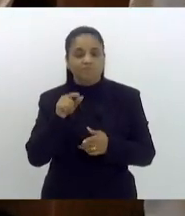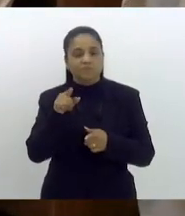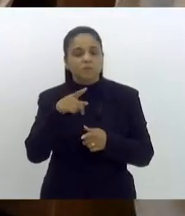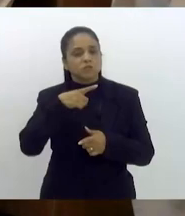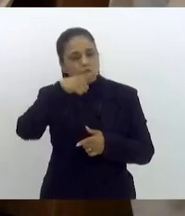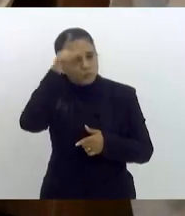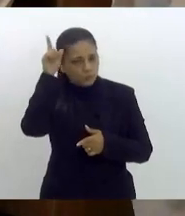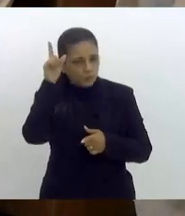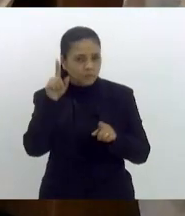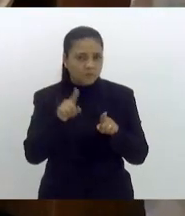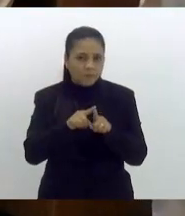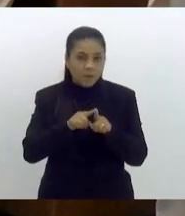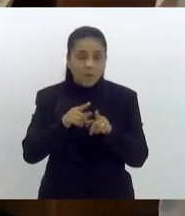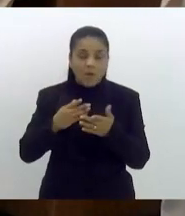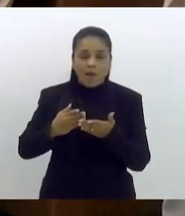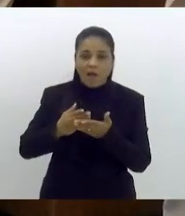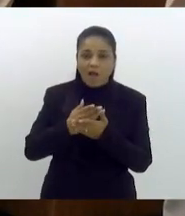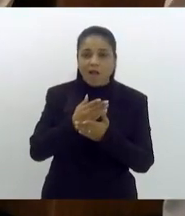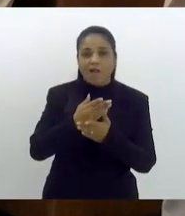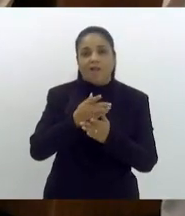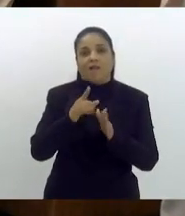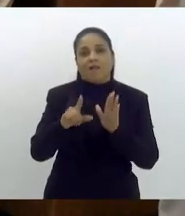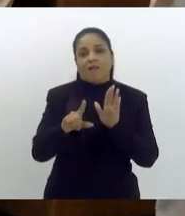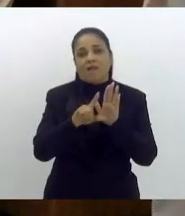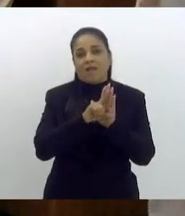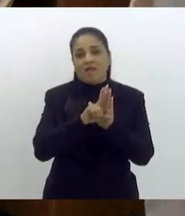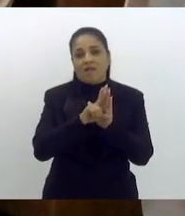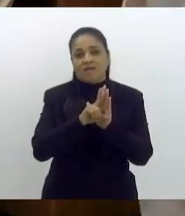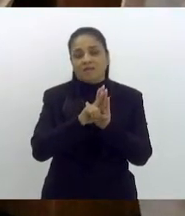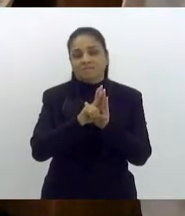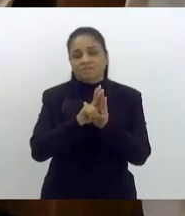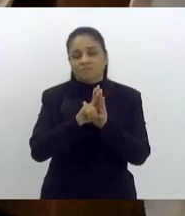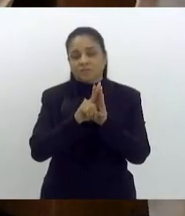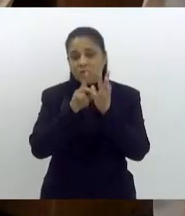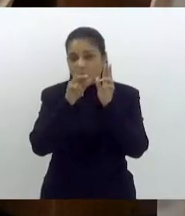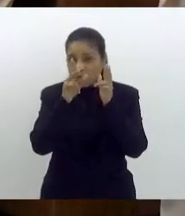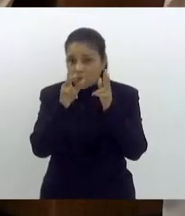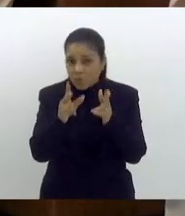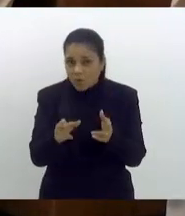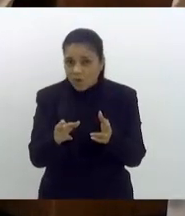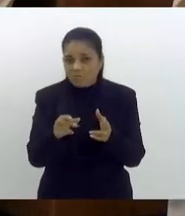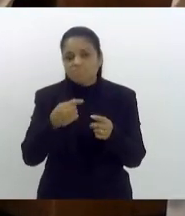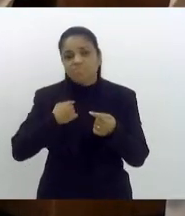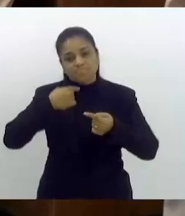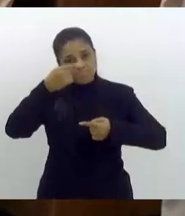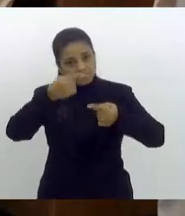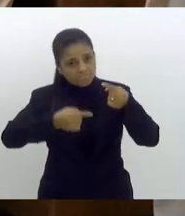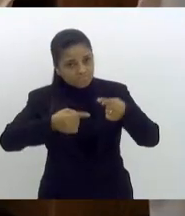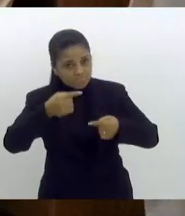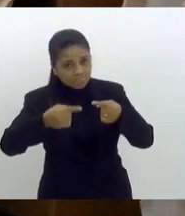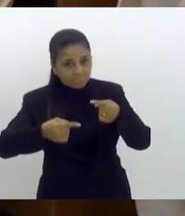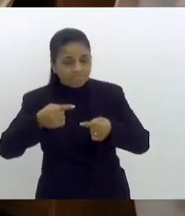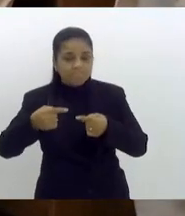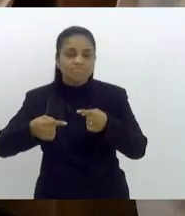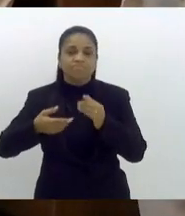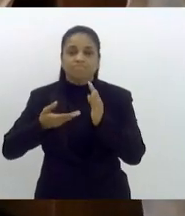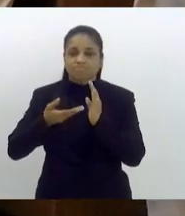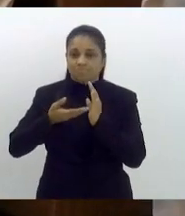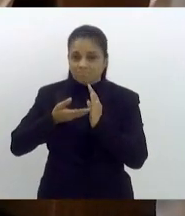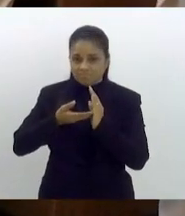uma lei nesse sentido e olha que foi muito discutido na Câmara de Vereadores